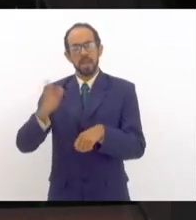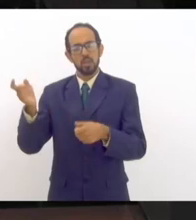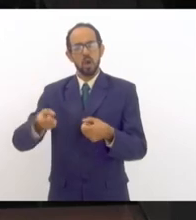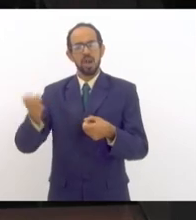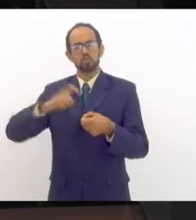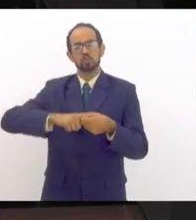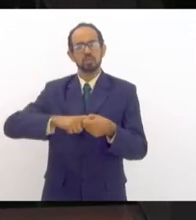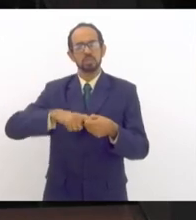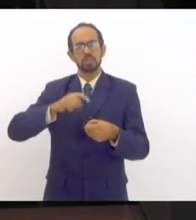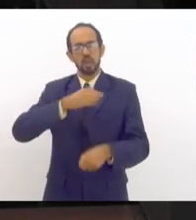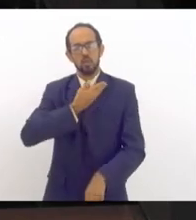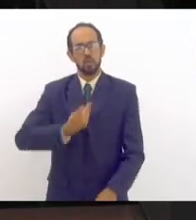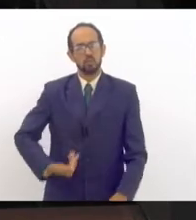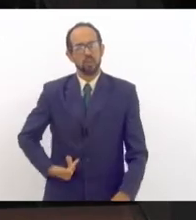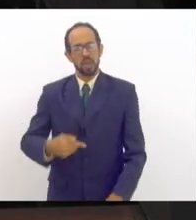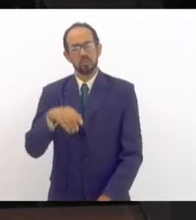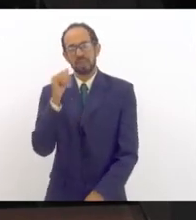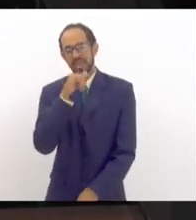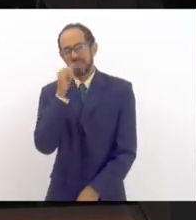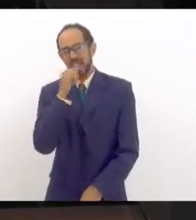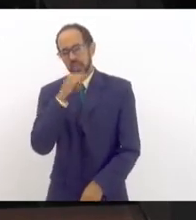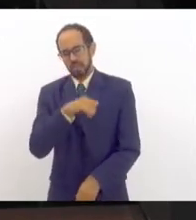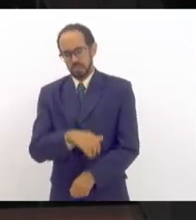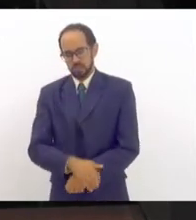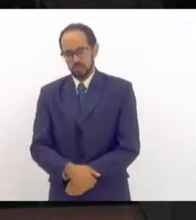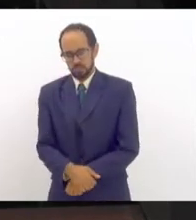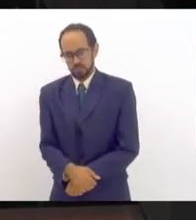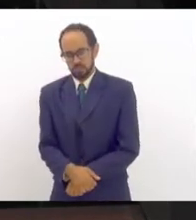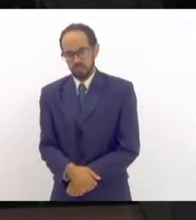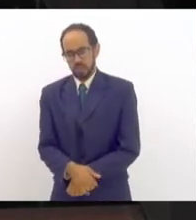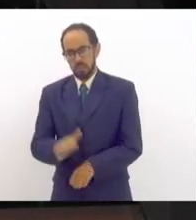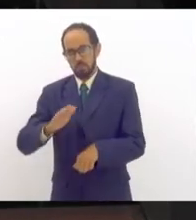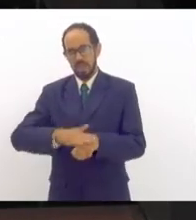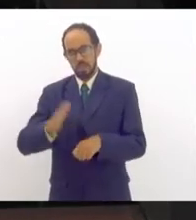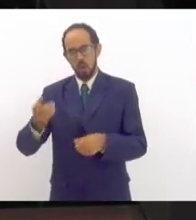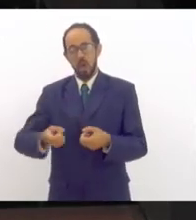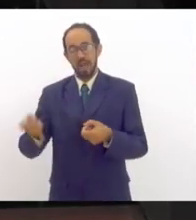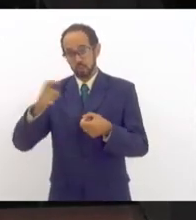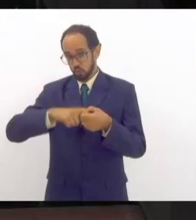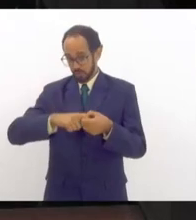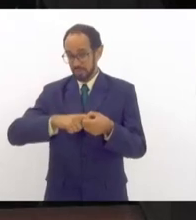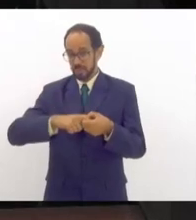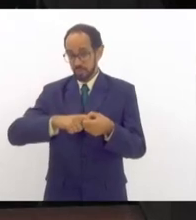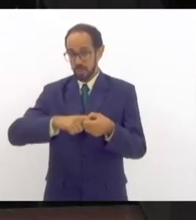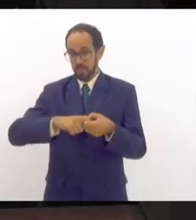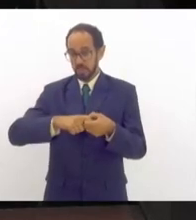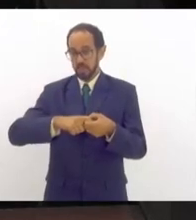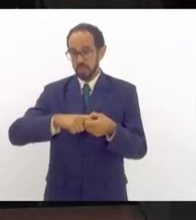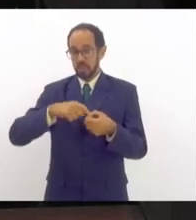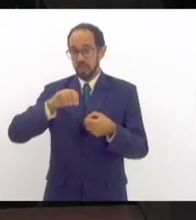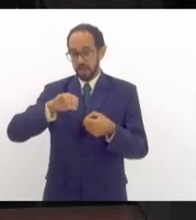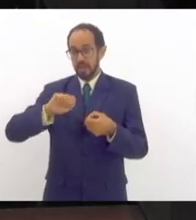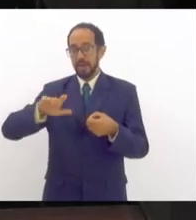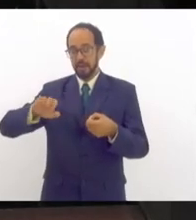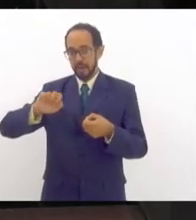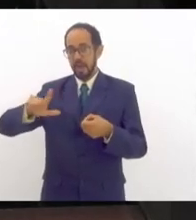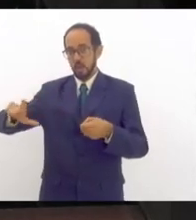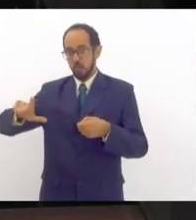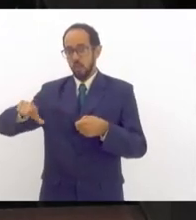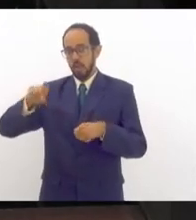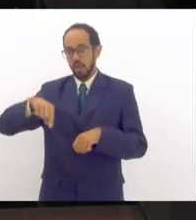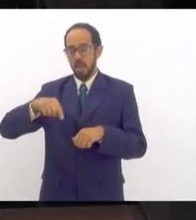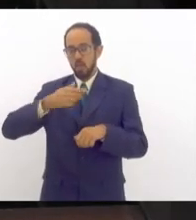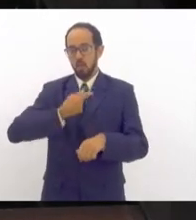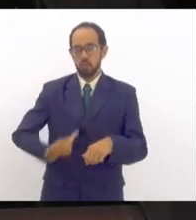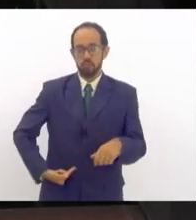italiano é a maior acionista da enel que tá aqui na Eliel Rio em 66 cidades é o